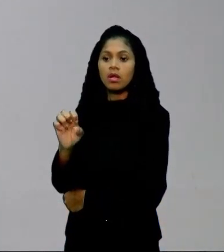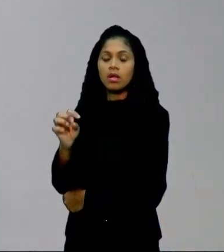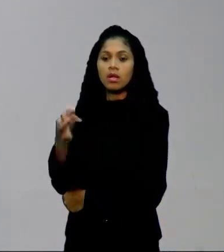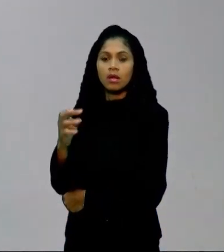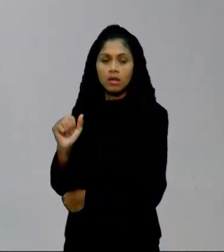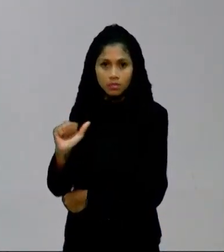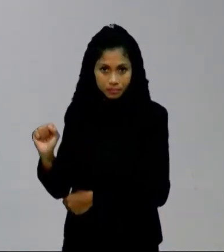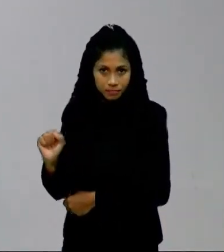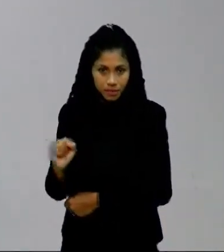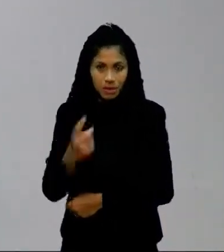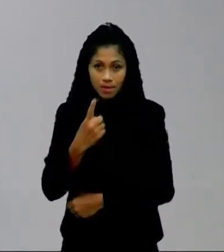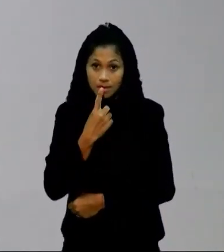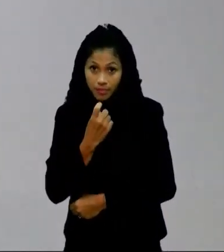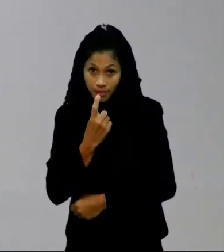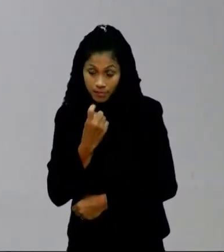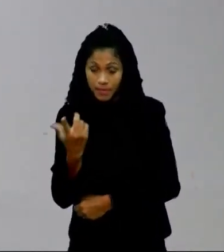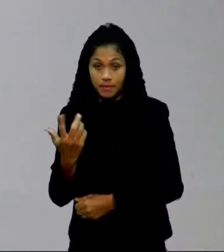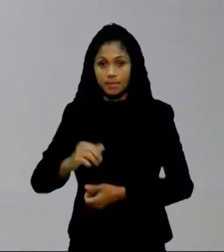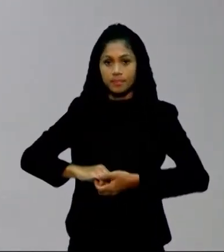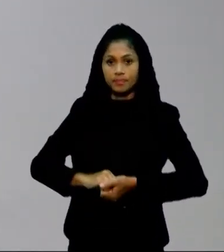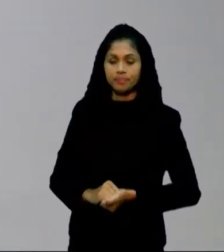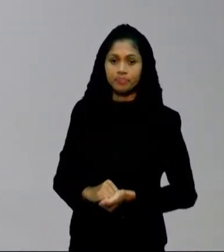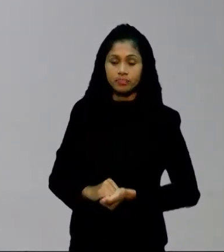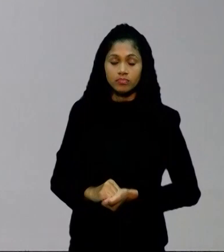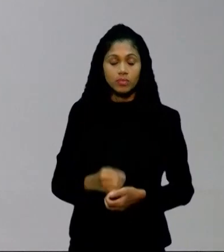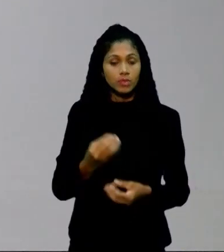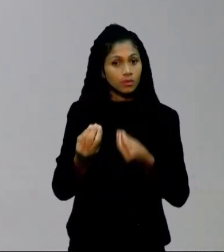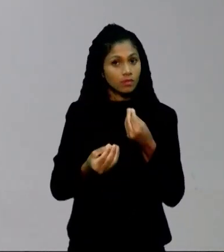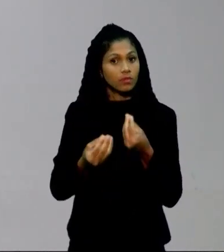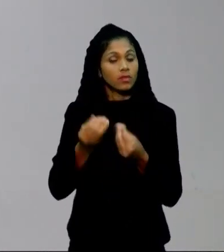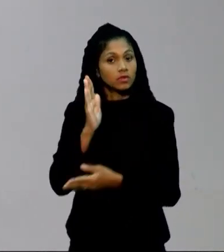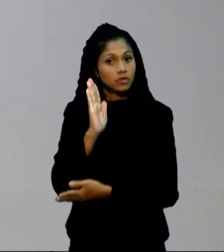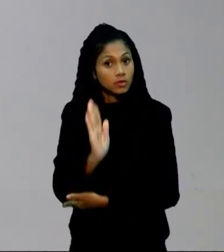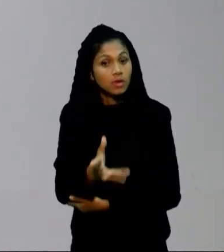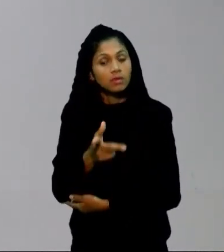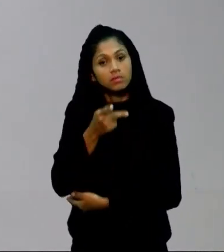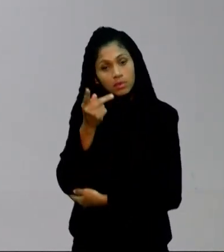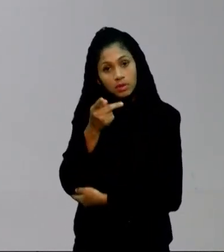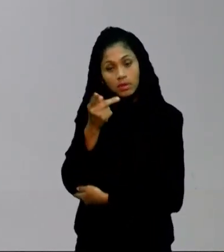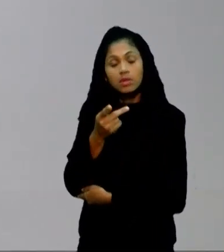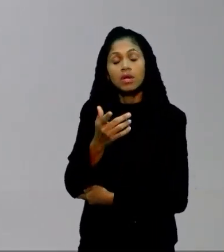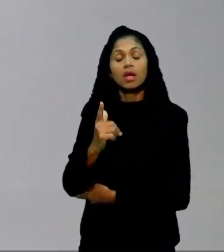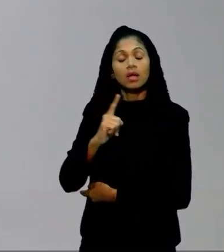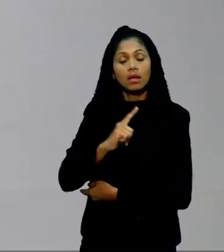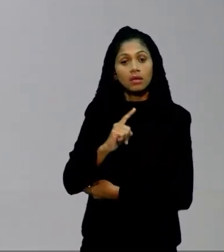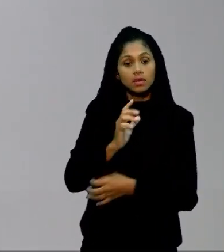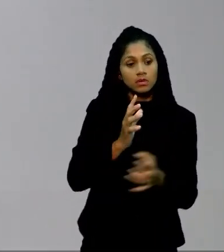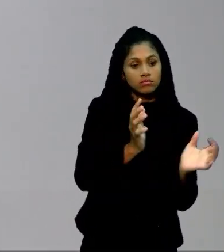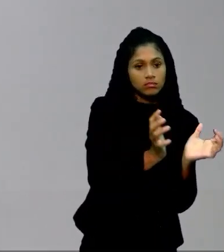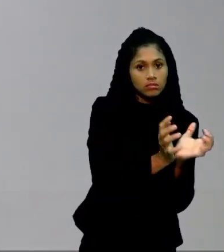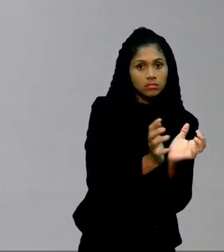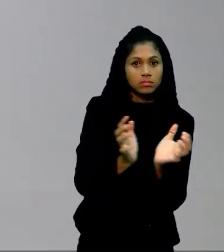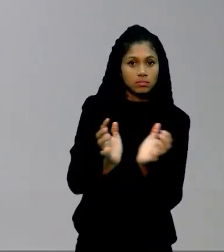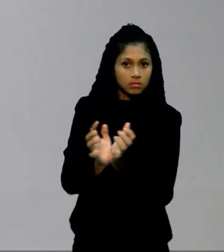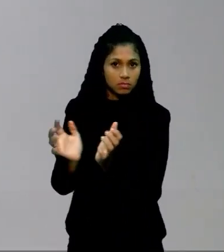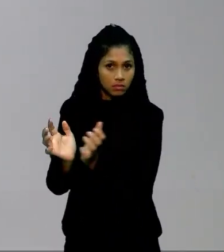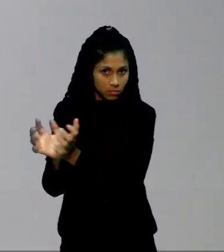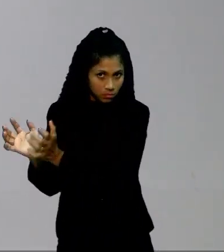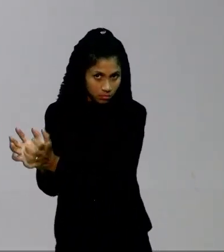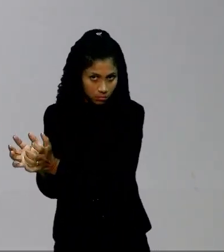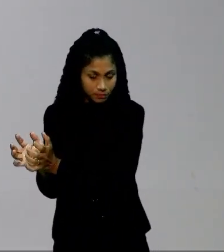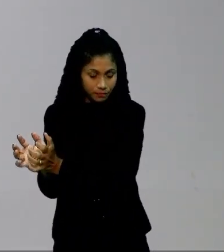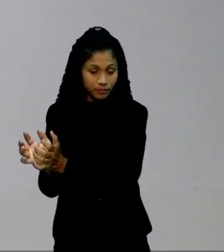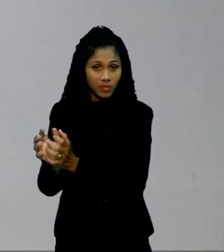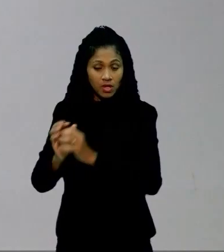comigo. Como eu acabei de dizer, existem 4 grandes divisões. Só que dessas 4 grandes divisões, nós